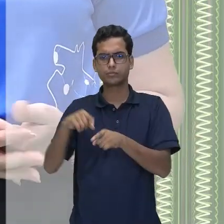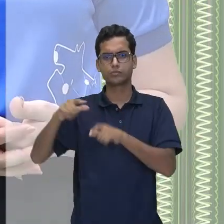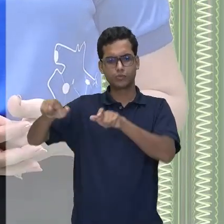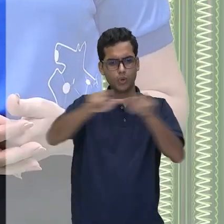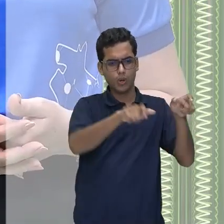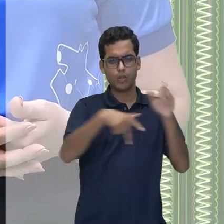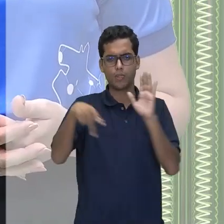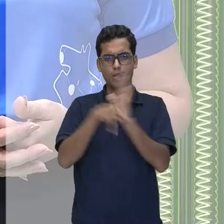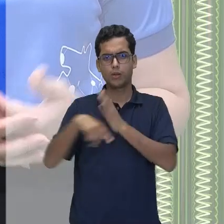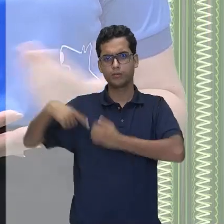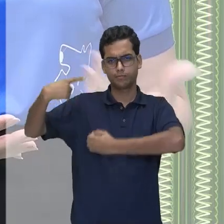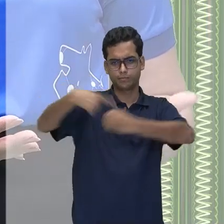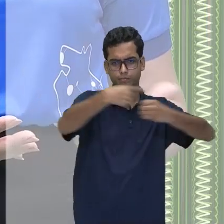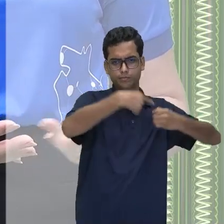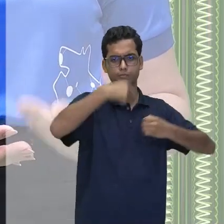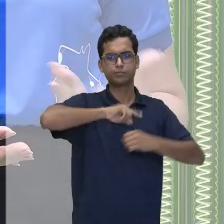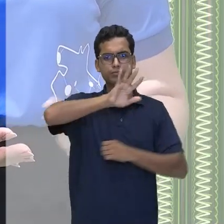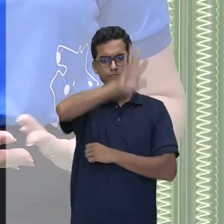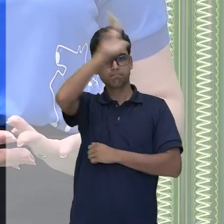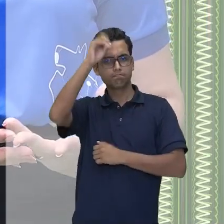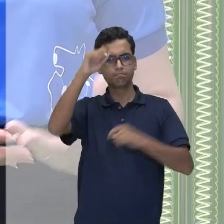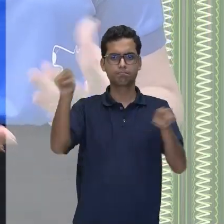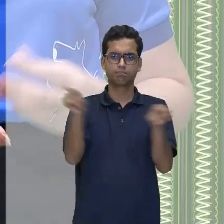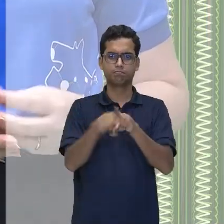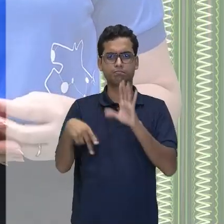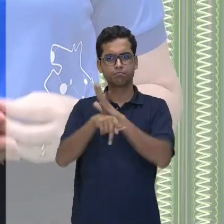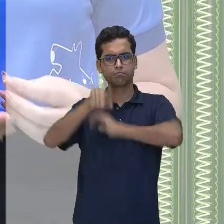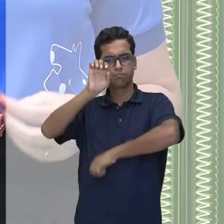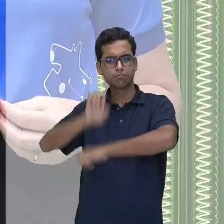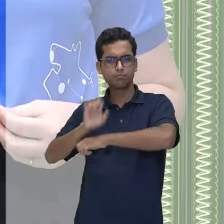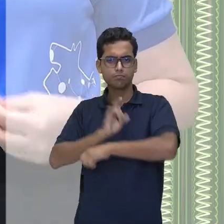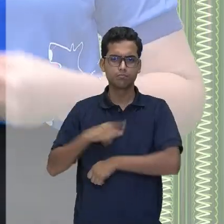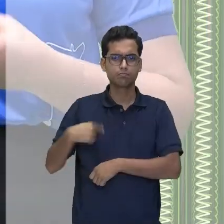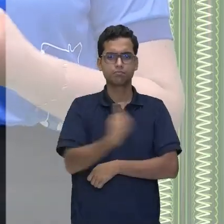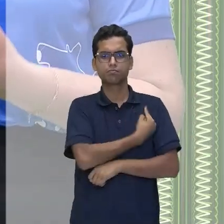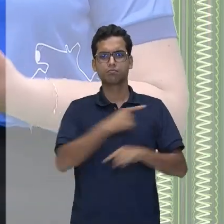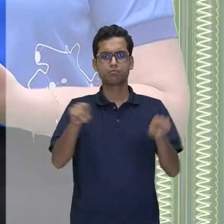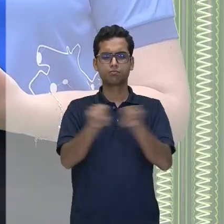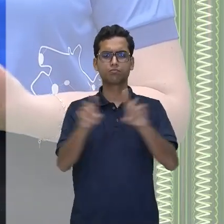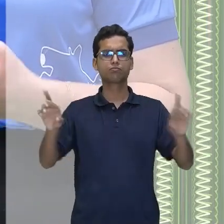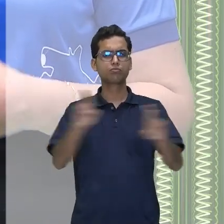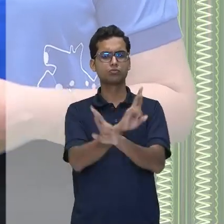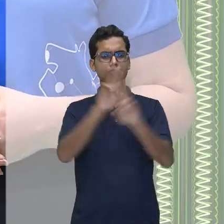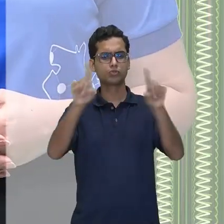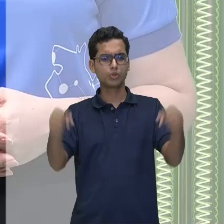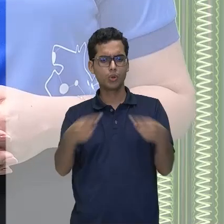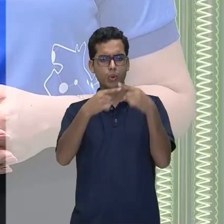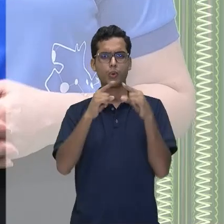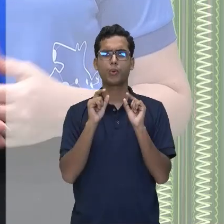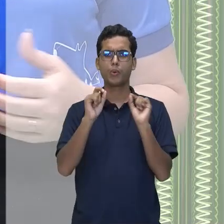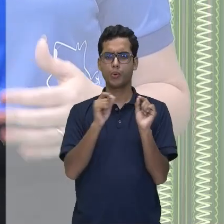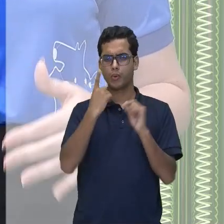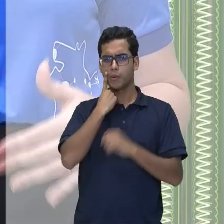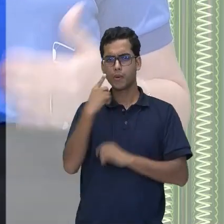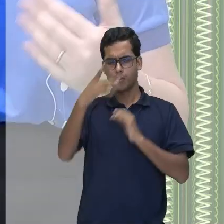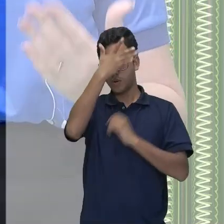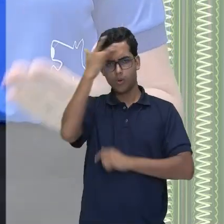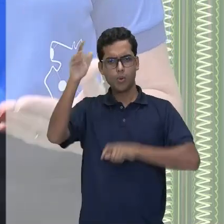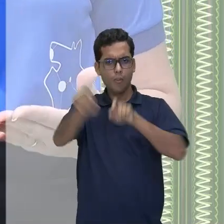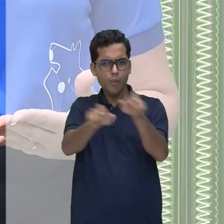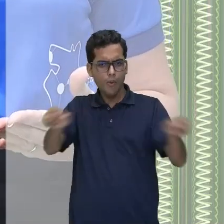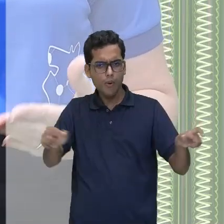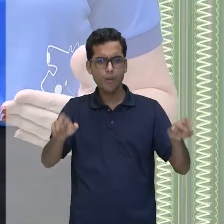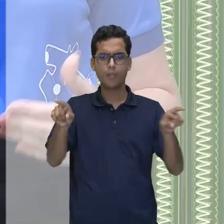interior, né, do nosso Amazonas, do nosso estado. Então, tudo isso está relacionado aí, né, com a questão das pessoas